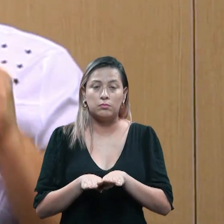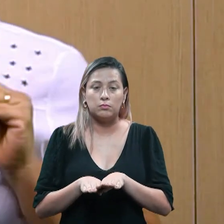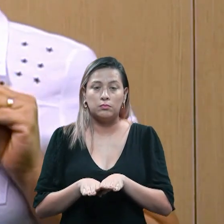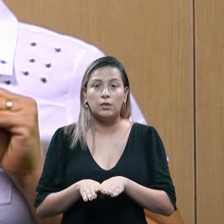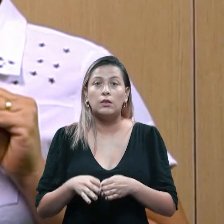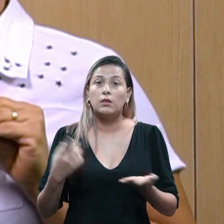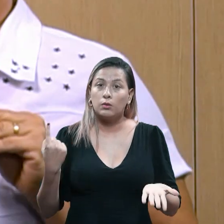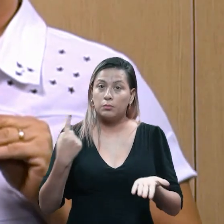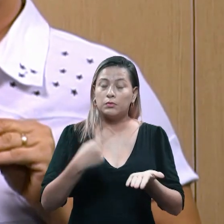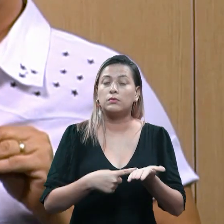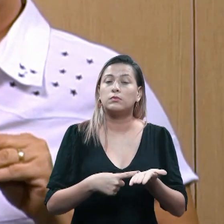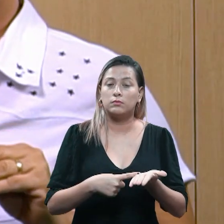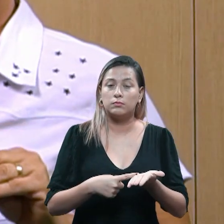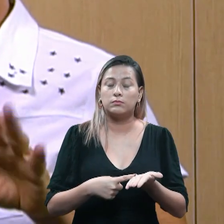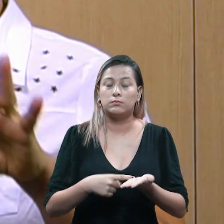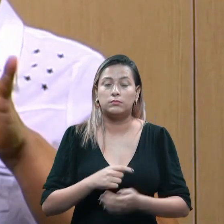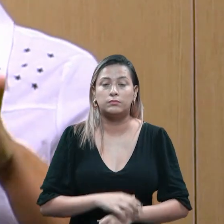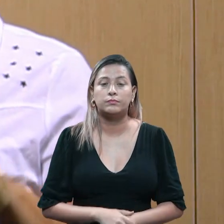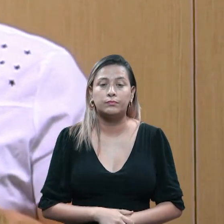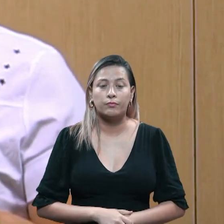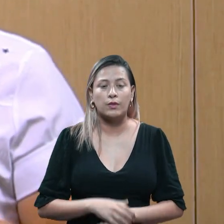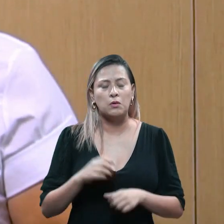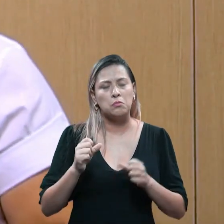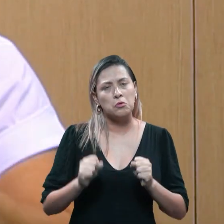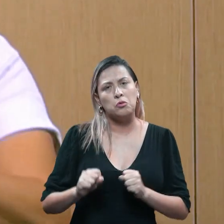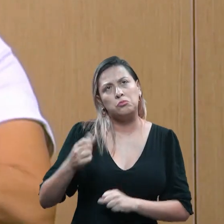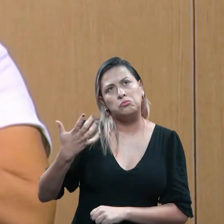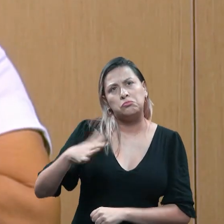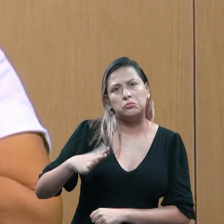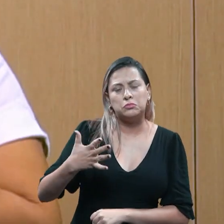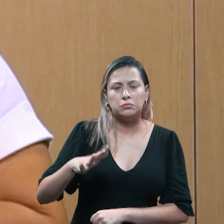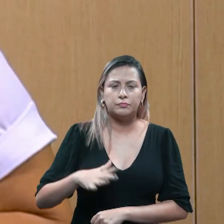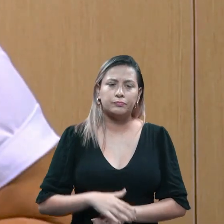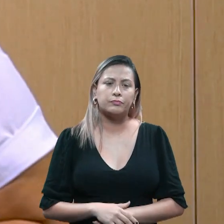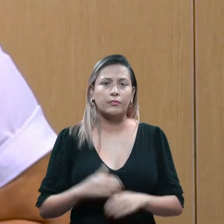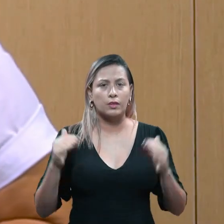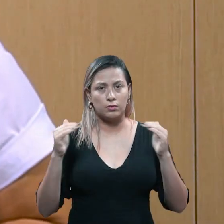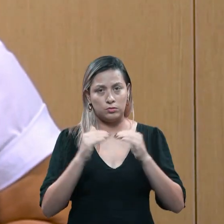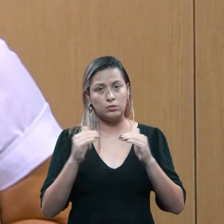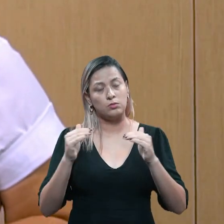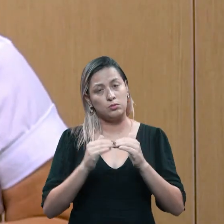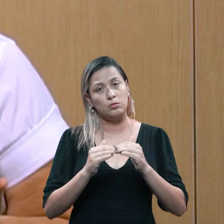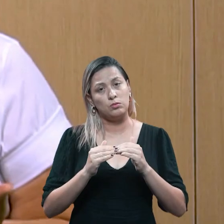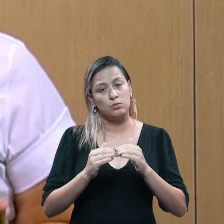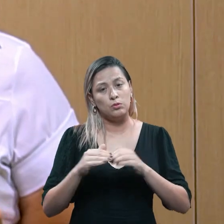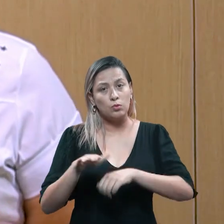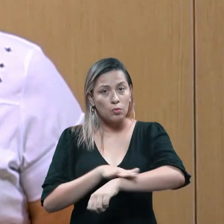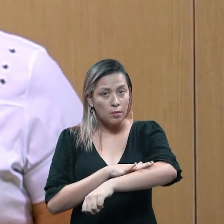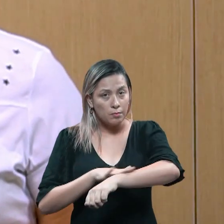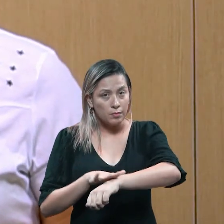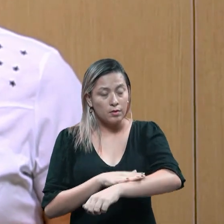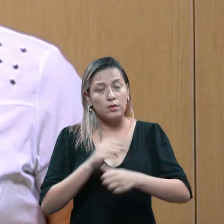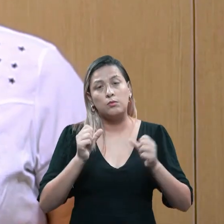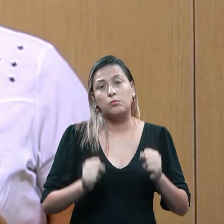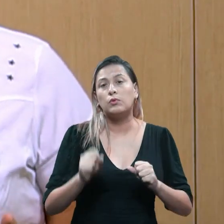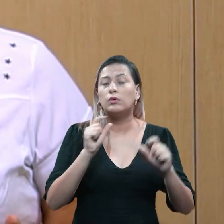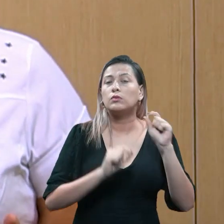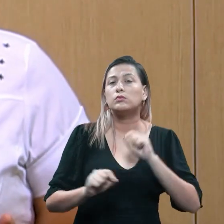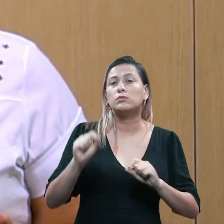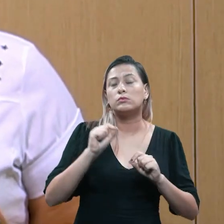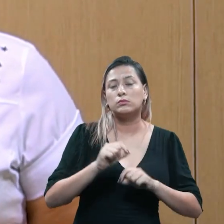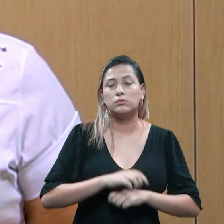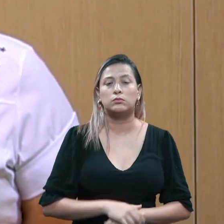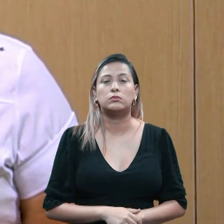A frequência da limpeza de pele, ela pode variar de acordo com a condição da pele. Ela pode ter que